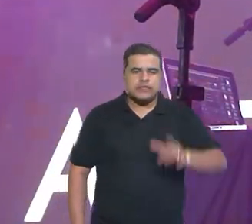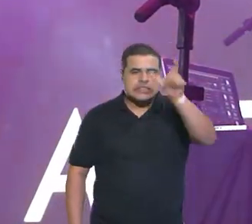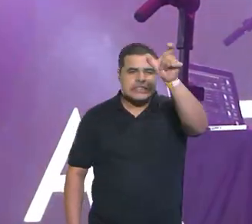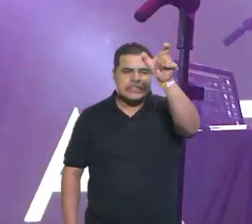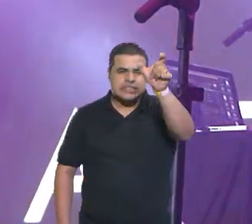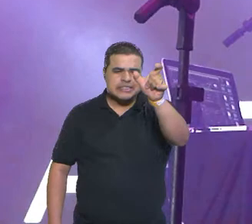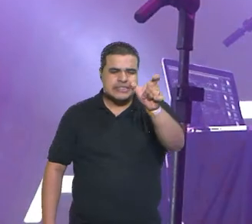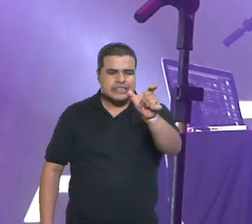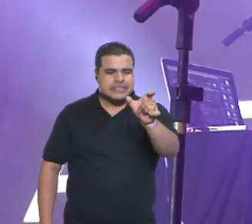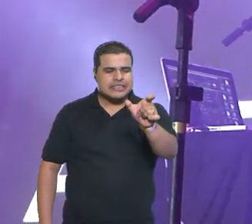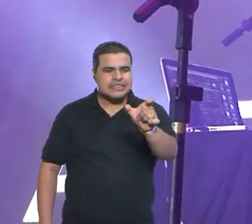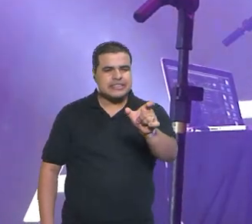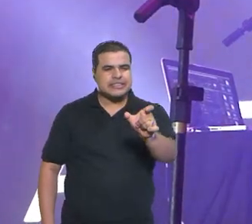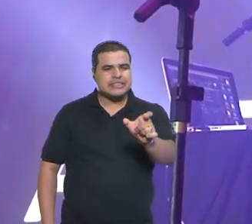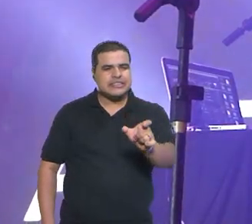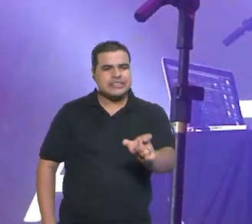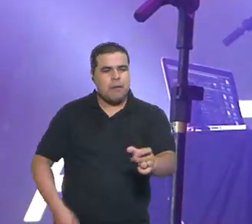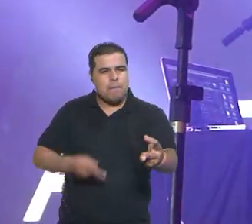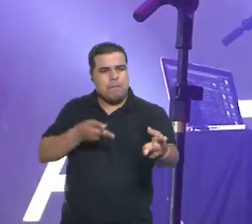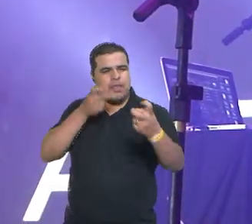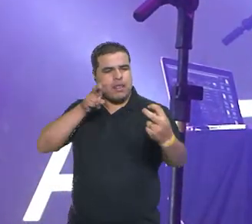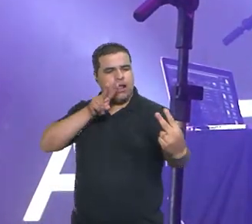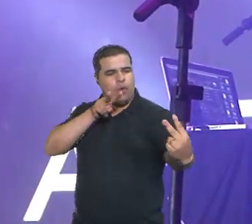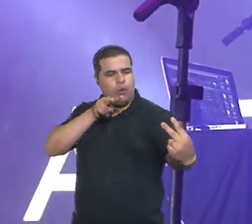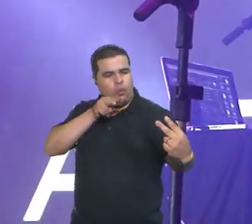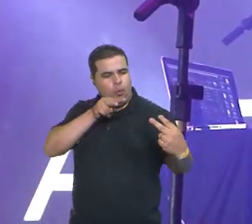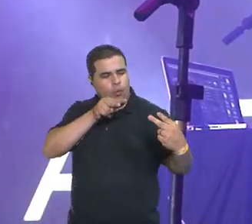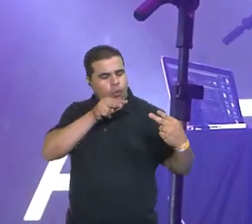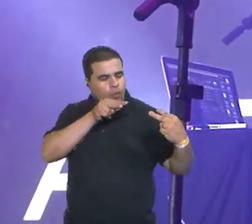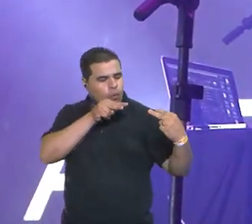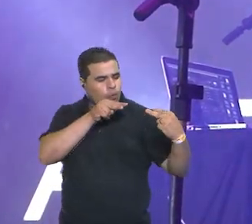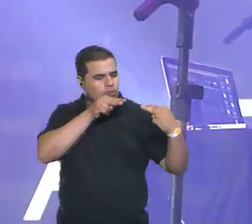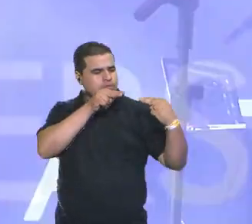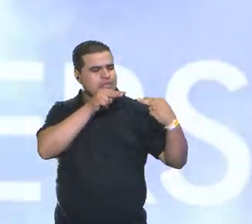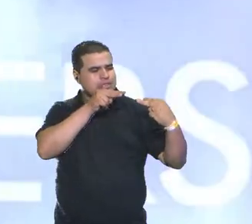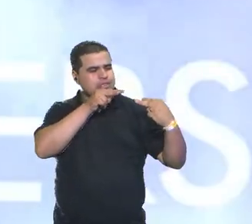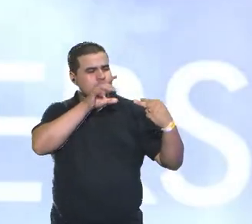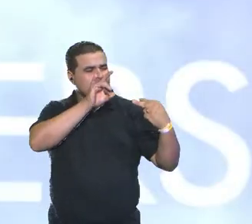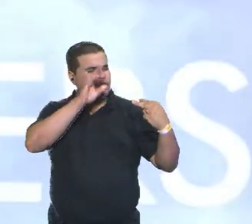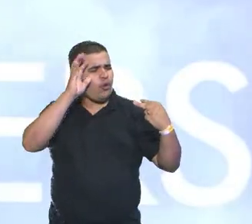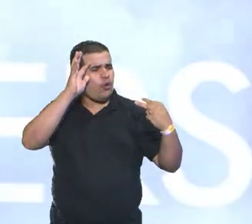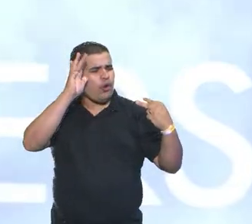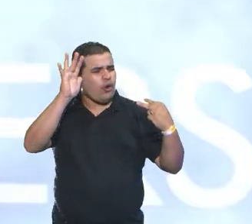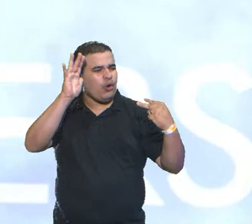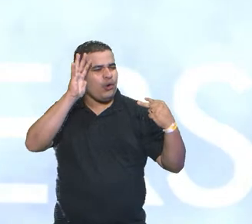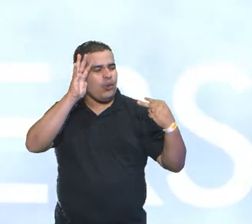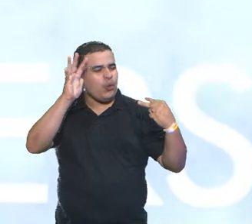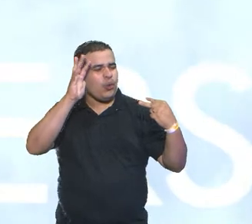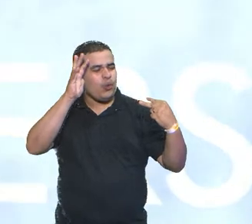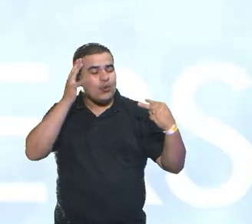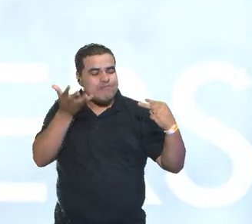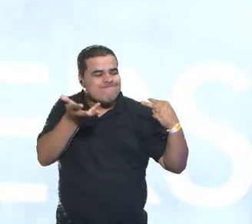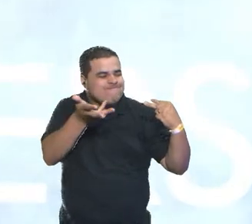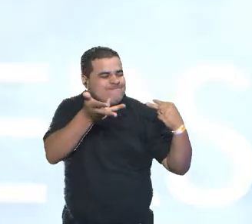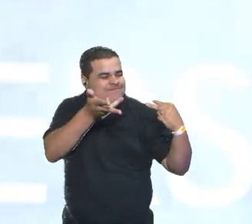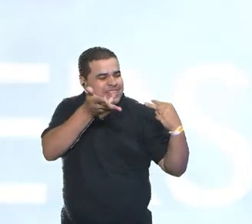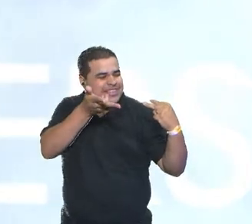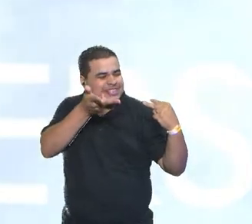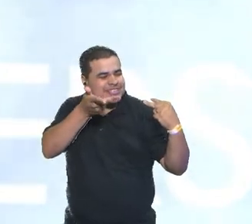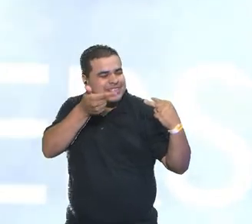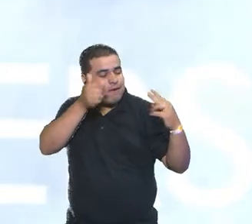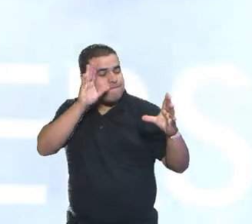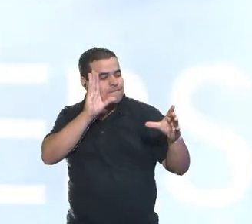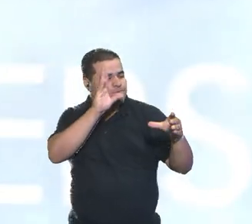não consigo ir além do seu olhar tudo que eu consigo é imaginar